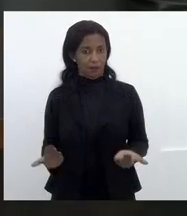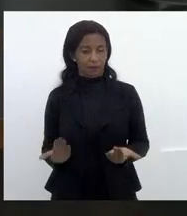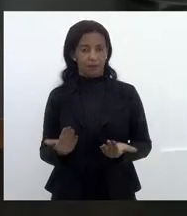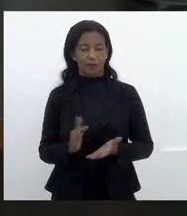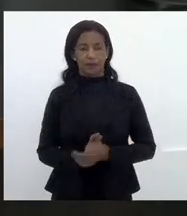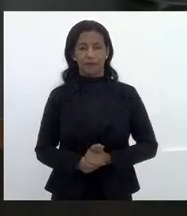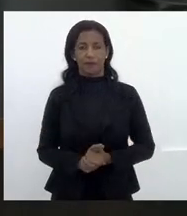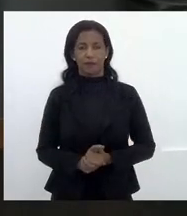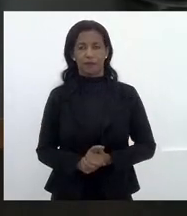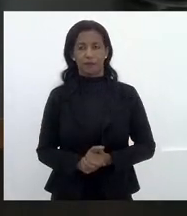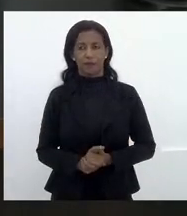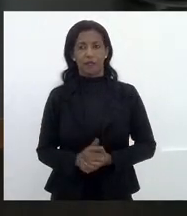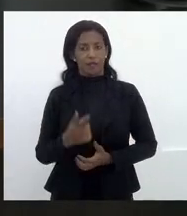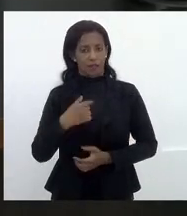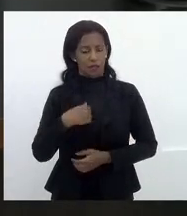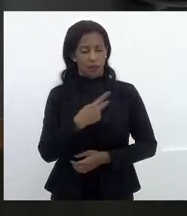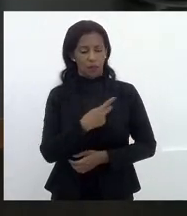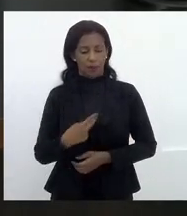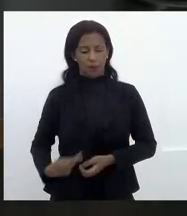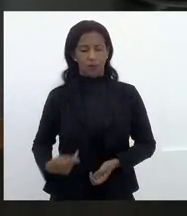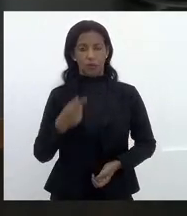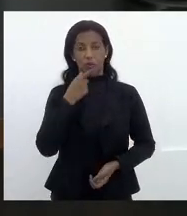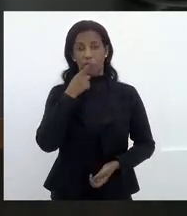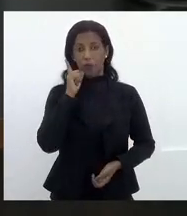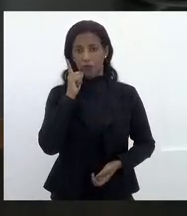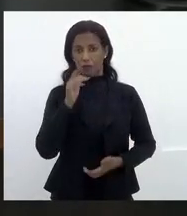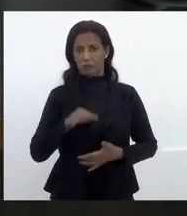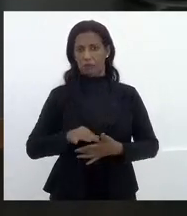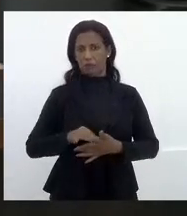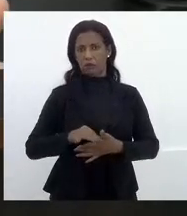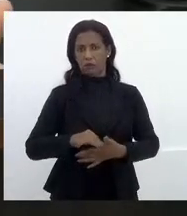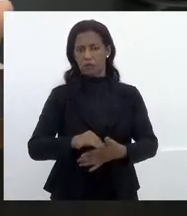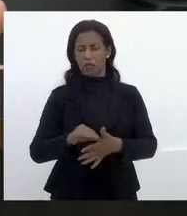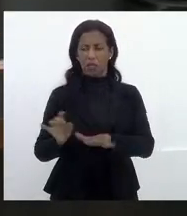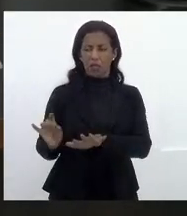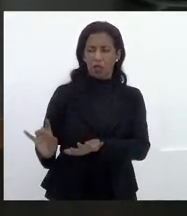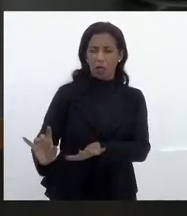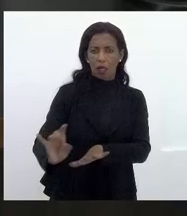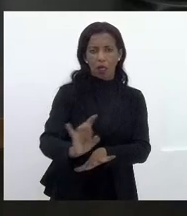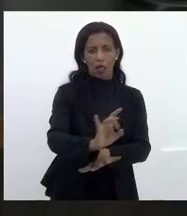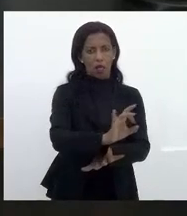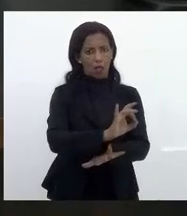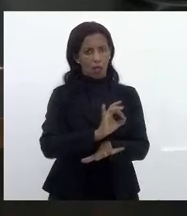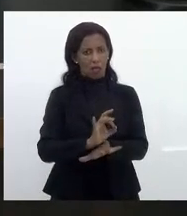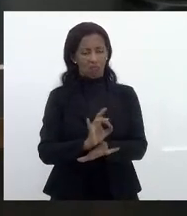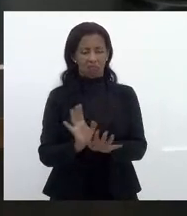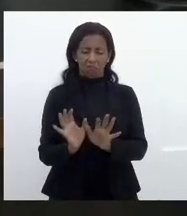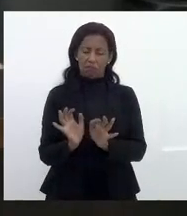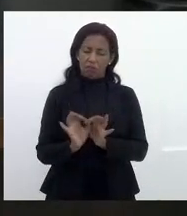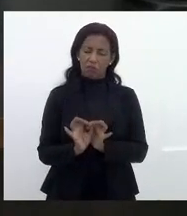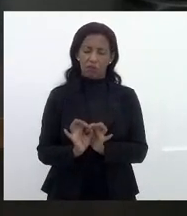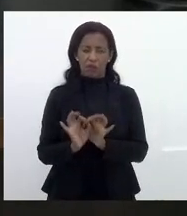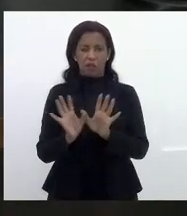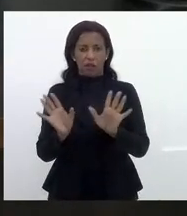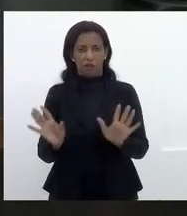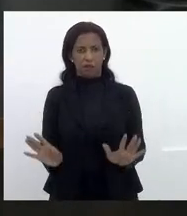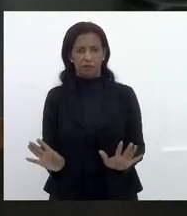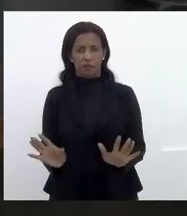e eu presidia a sessão de ontem que cada um é absolutamente livre